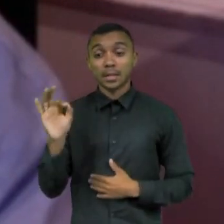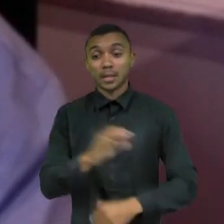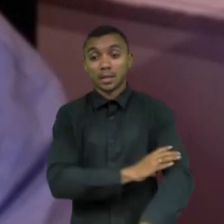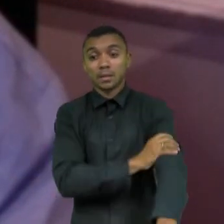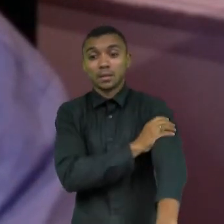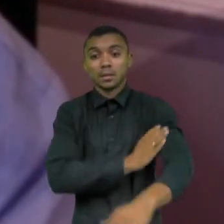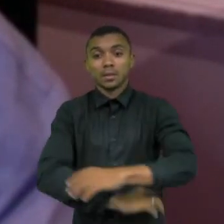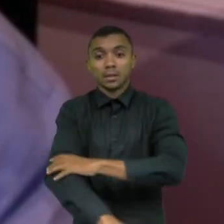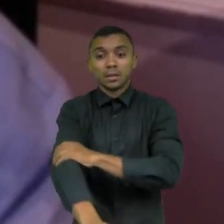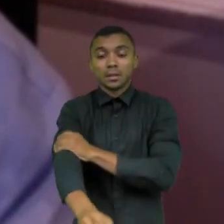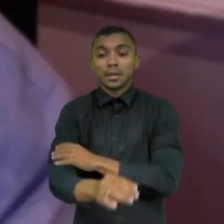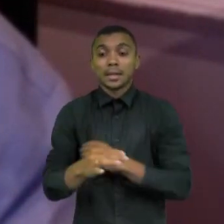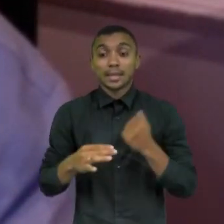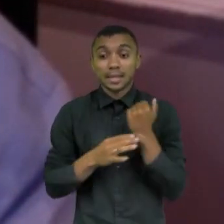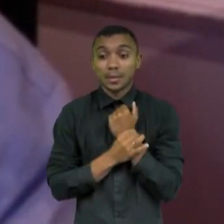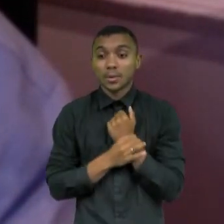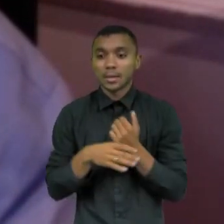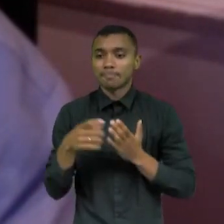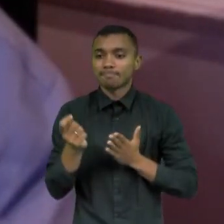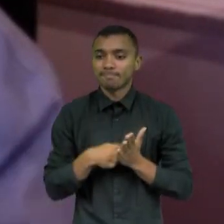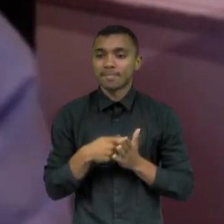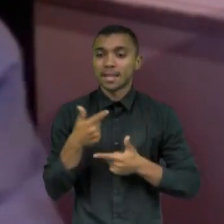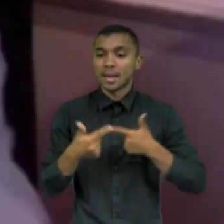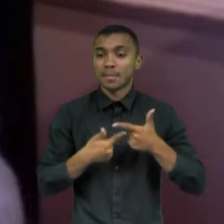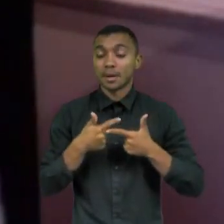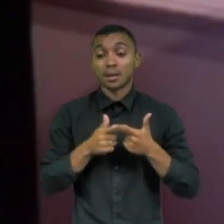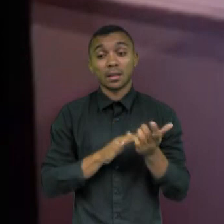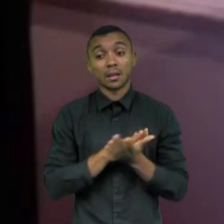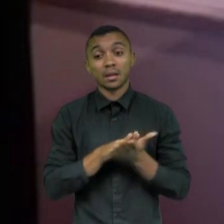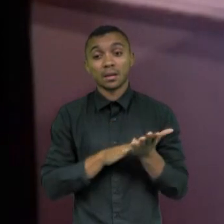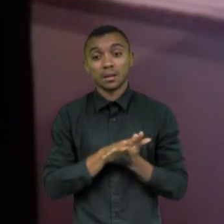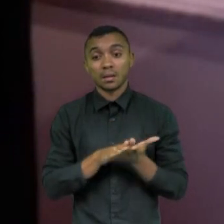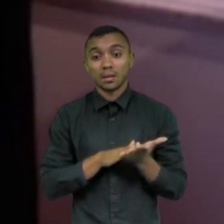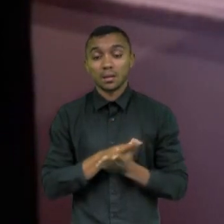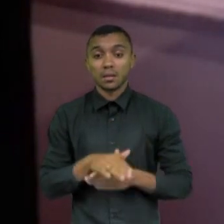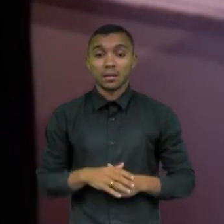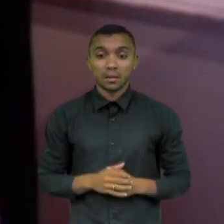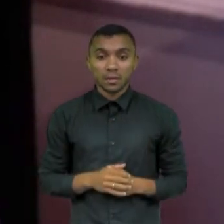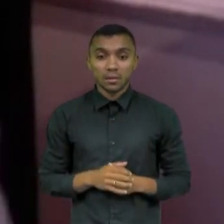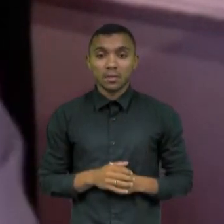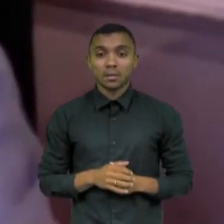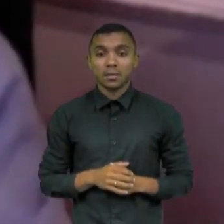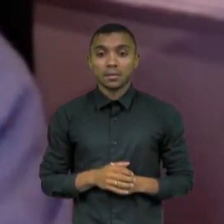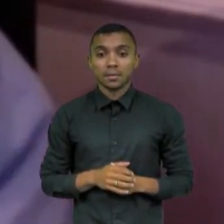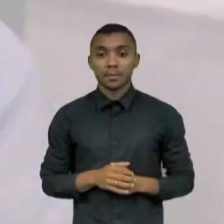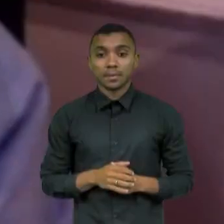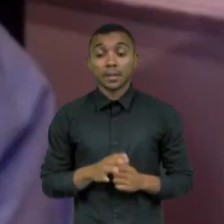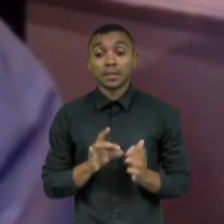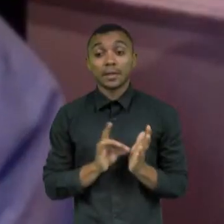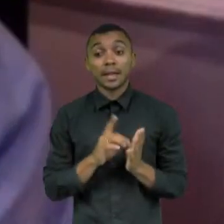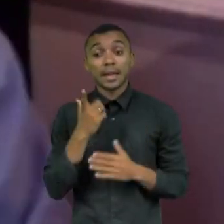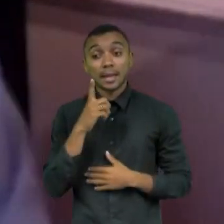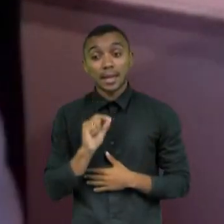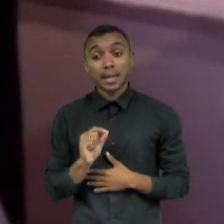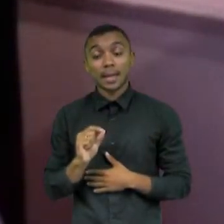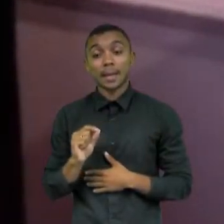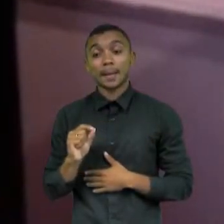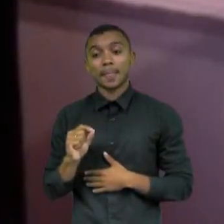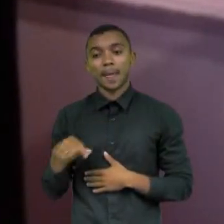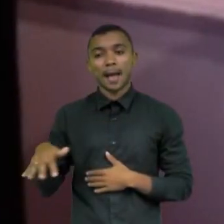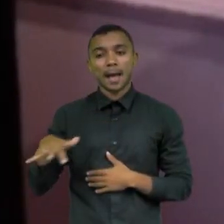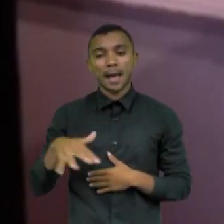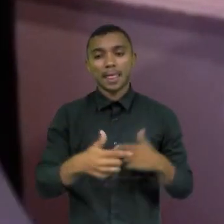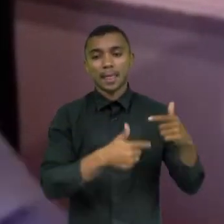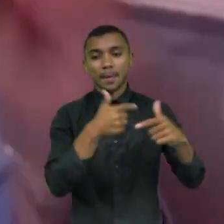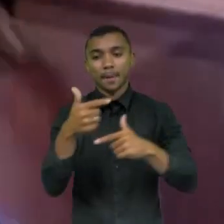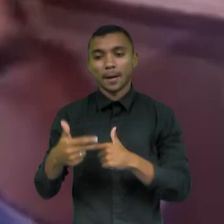não dão segurança de emprego. Quem precifica profissionalmente é o mercado. Essa dicotomia